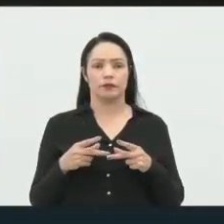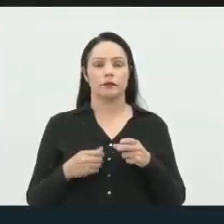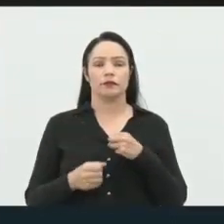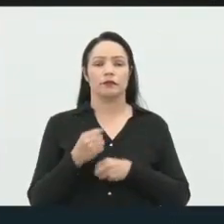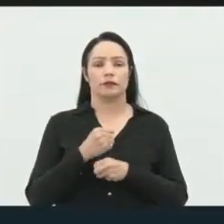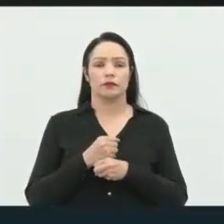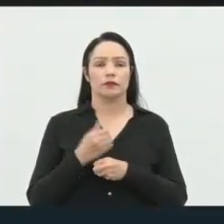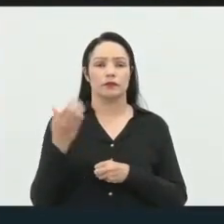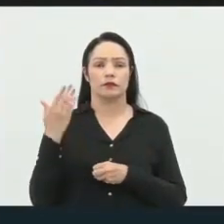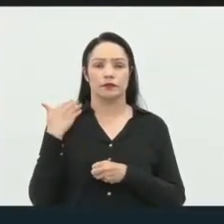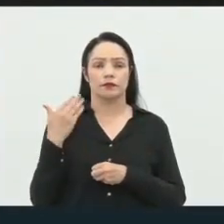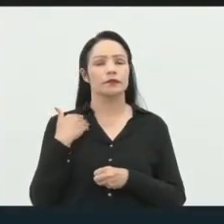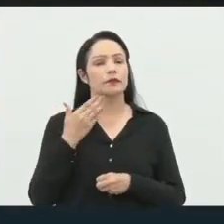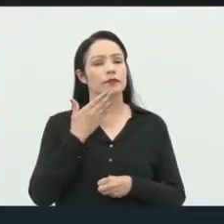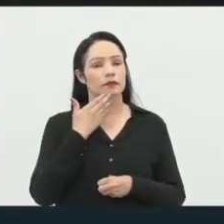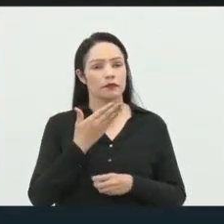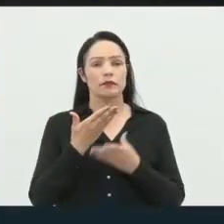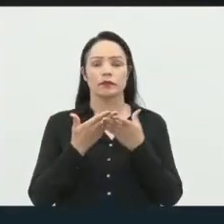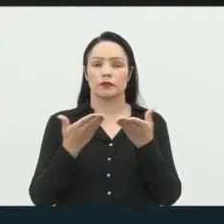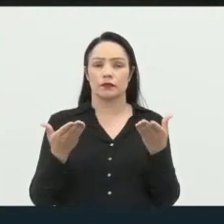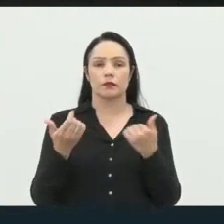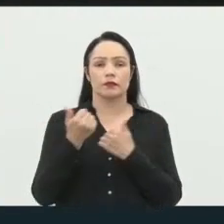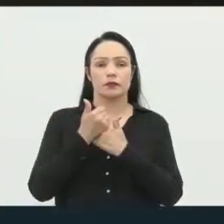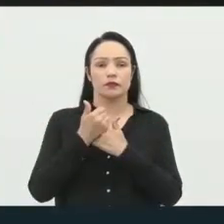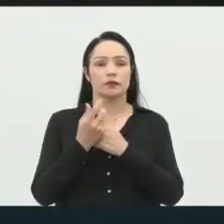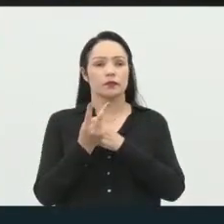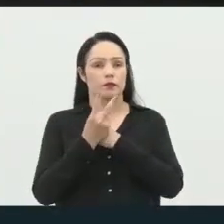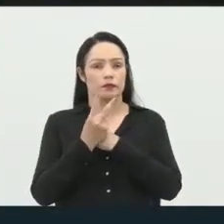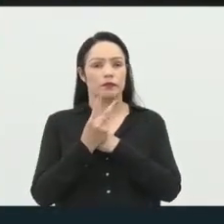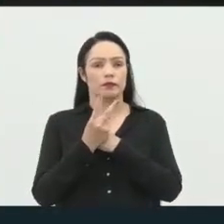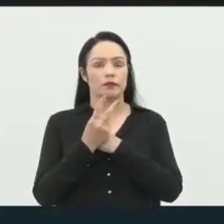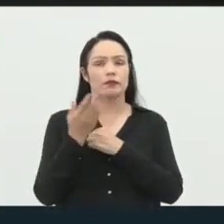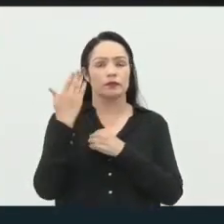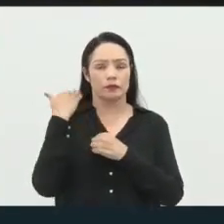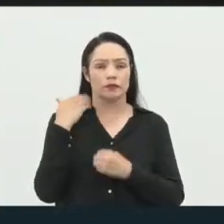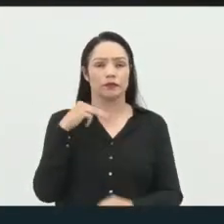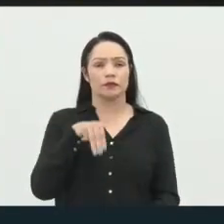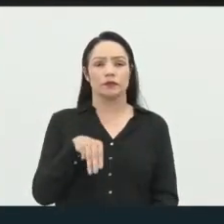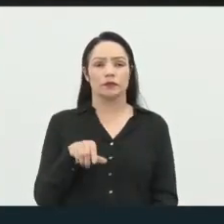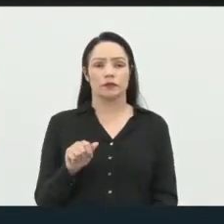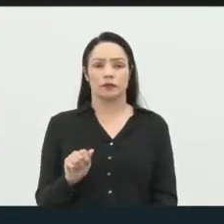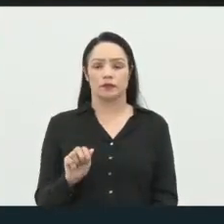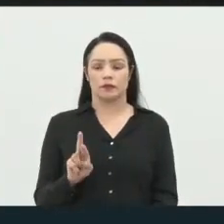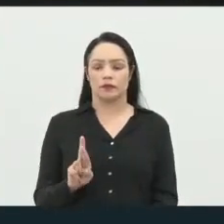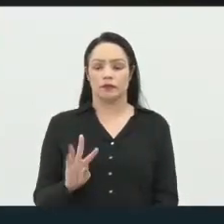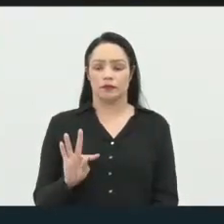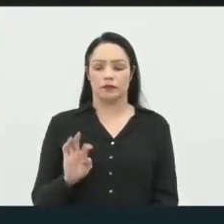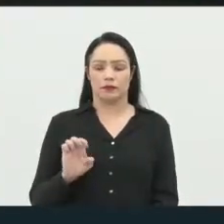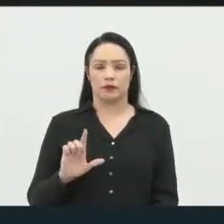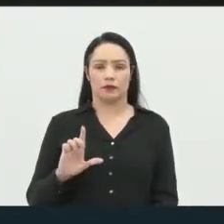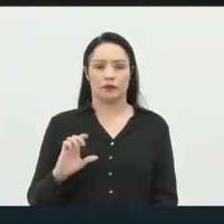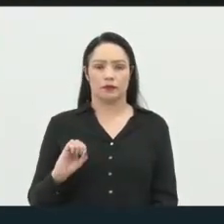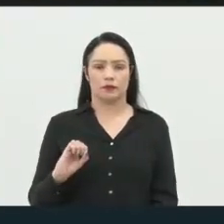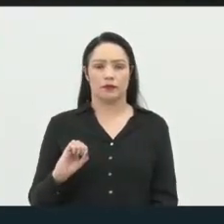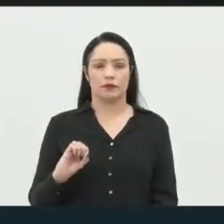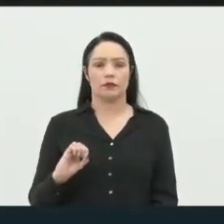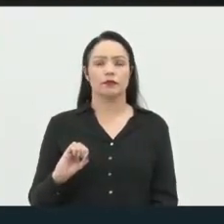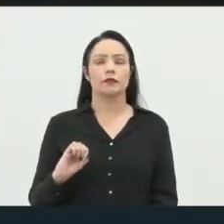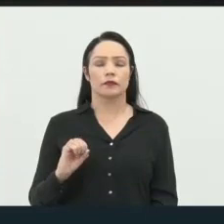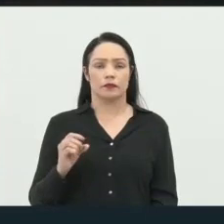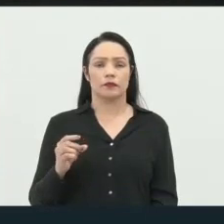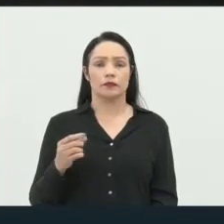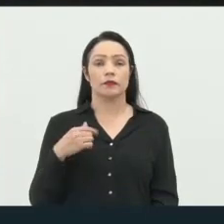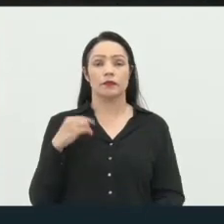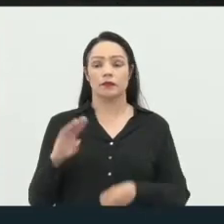pedindo apoio de vocês na época o presidente do presidente martelo e assim tem quatro vereadores que meu bairro estava